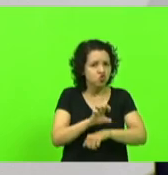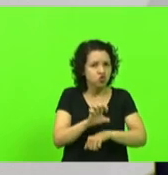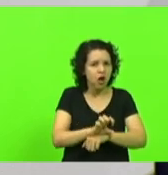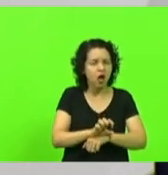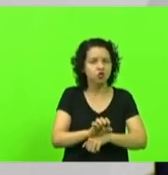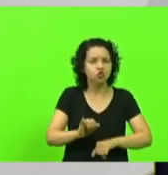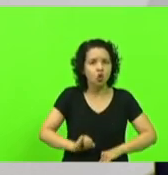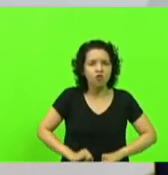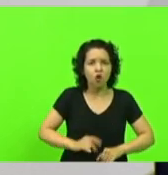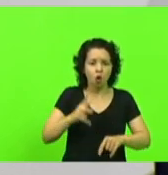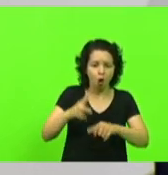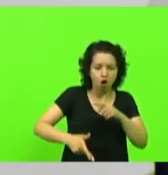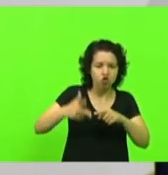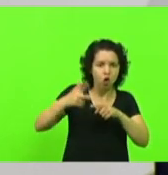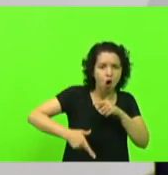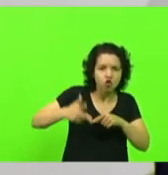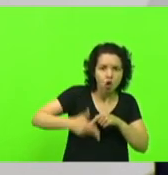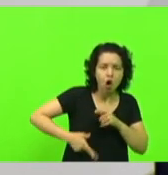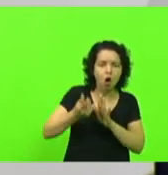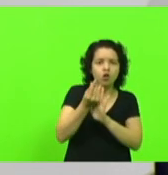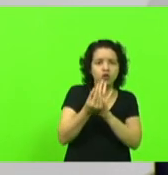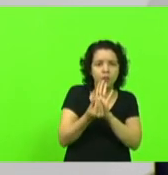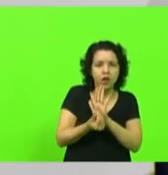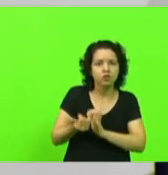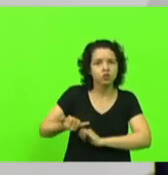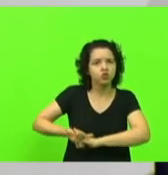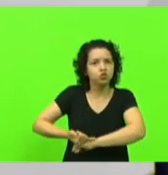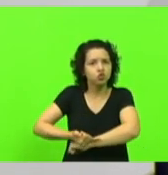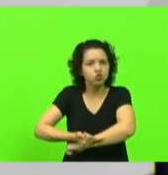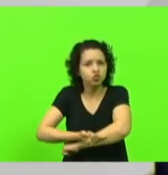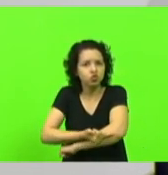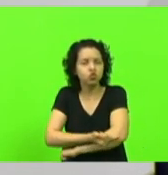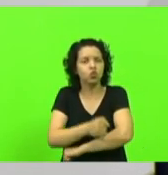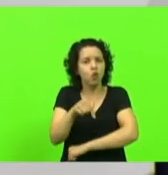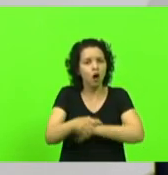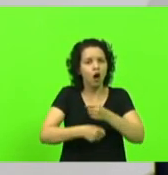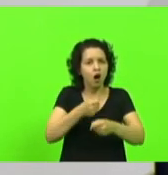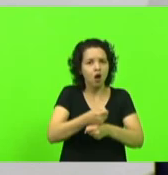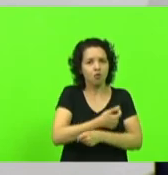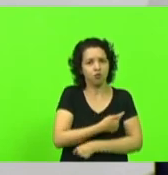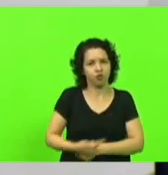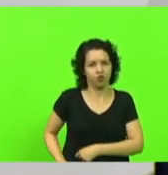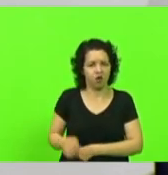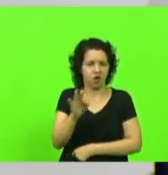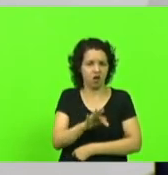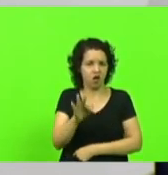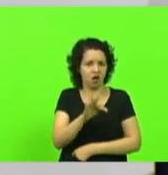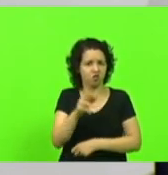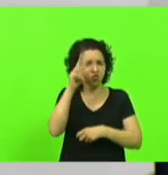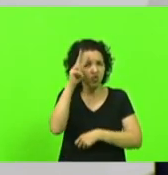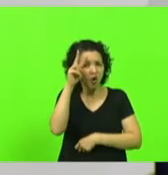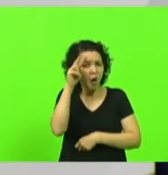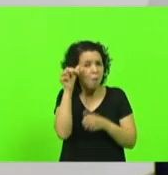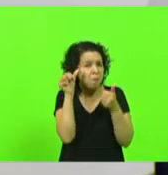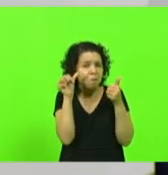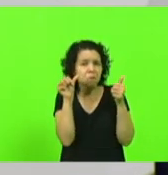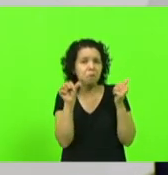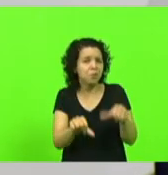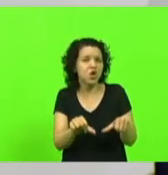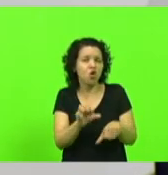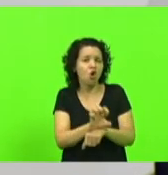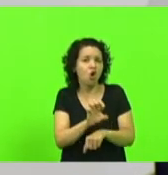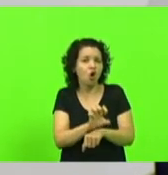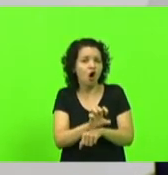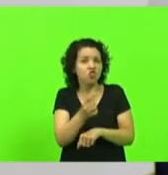cortes no orçamento para a infraestrutura este ano do governo federal. Somos historicamente um dos piores estados em relação a